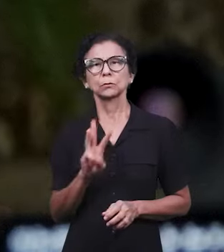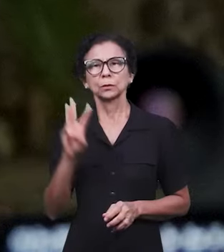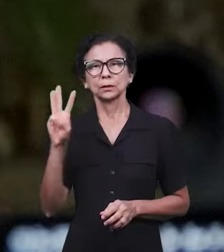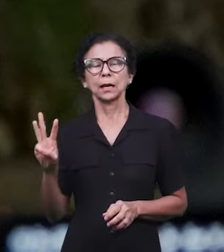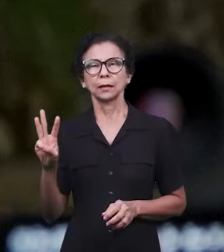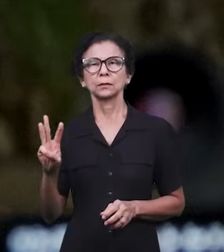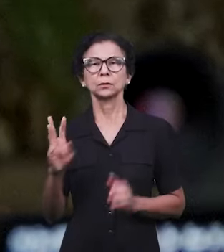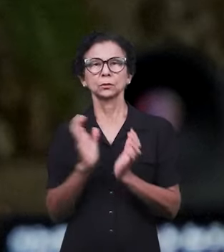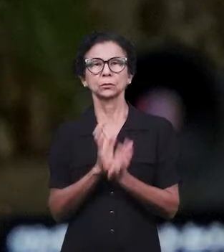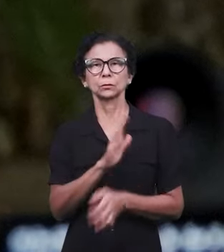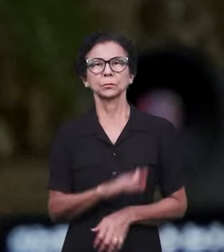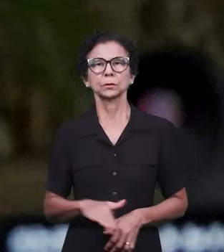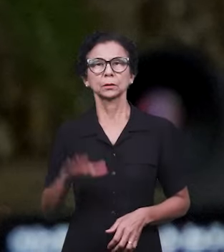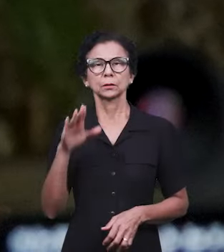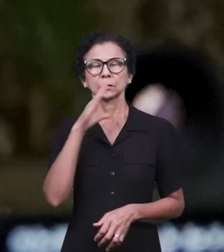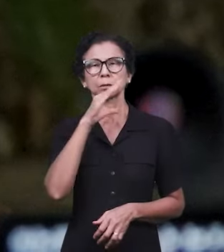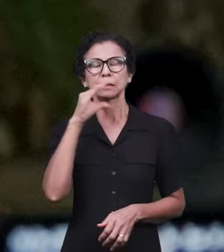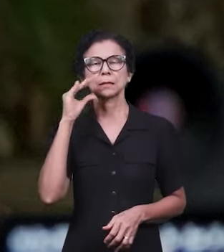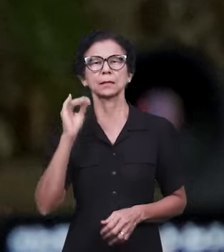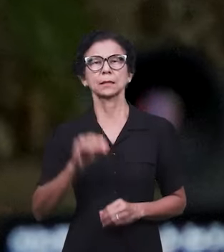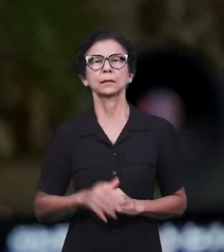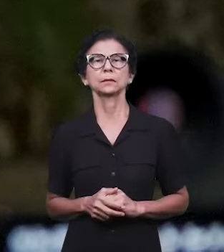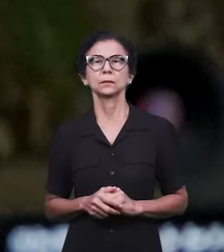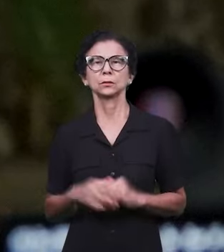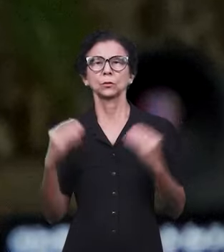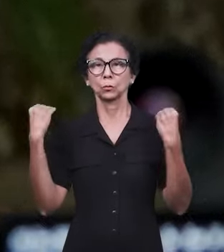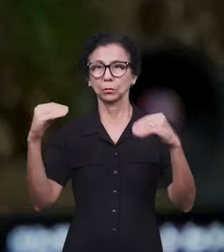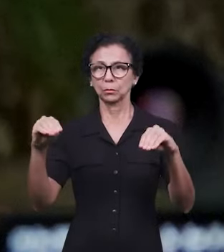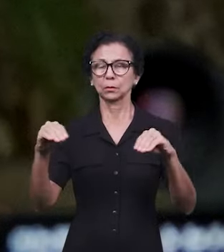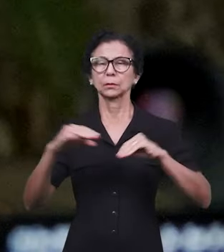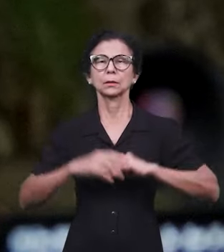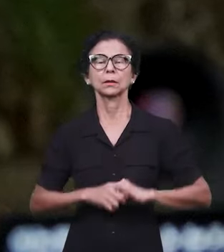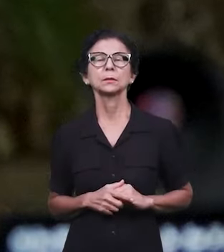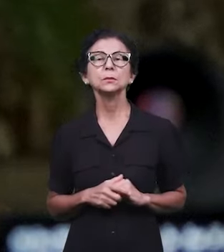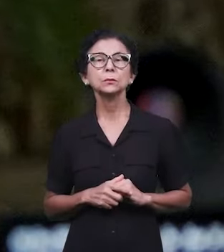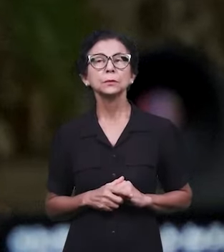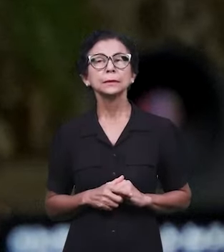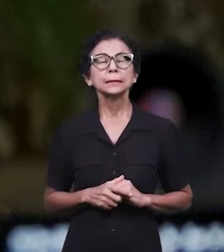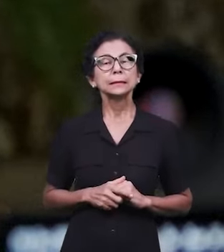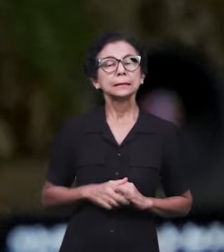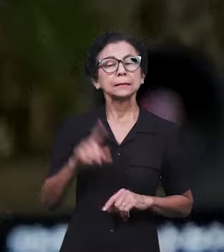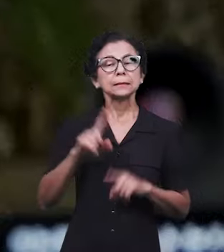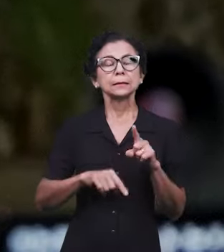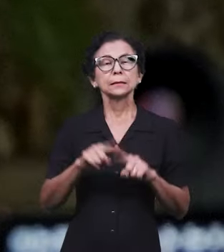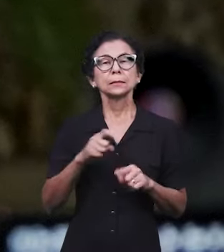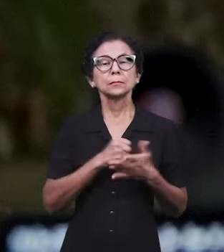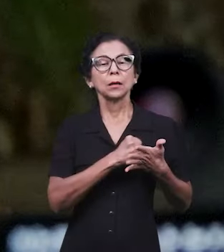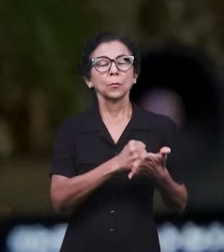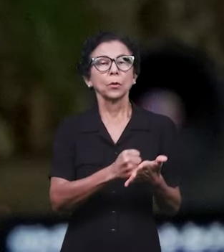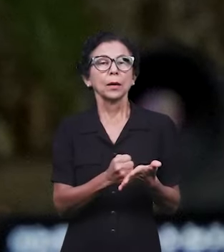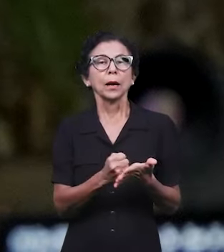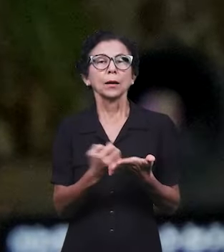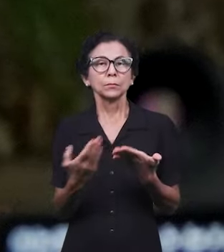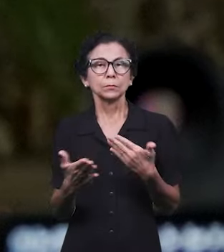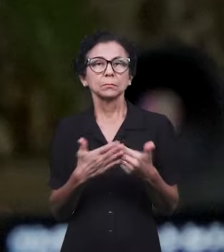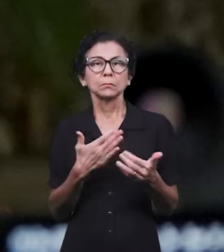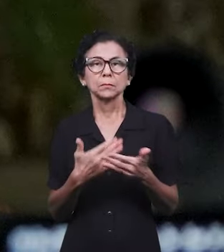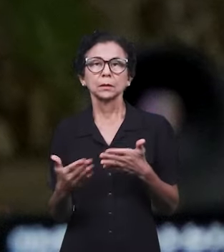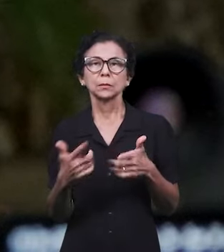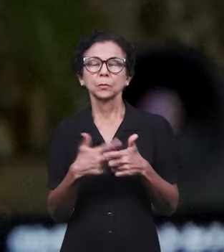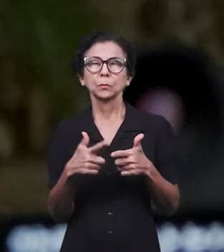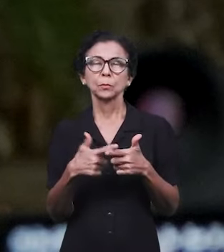autismo, até mesmo para idosos, que uma vez um grupo aí estava utilizando, né? É uma linguagem mais simplificada,